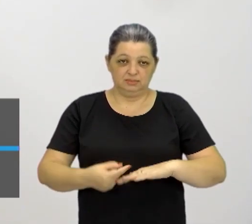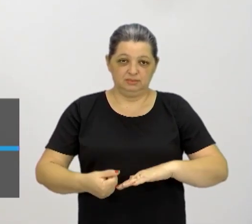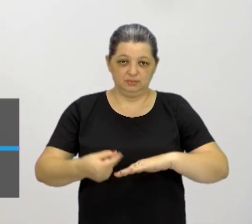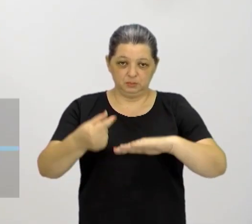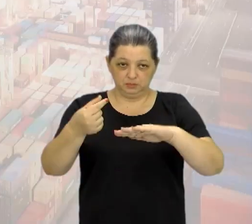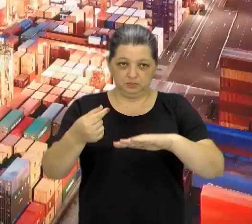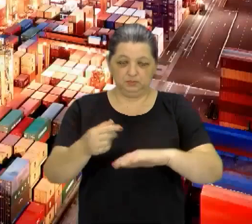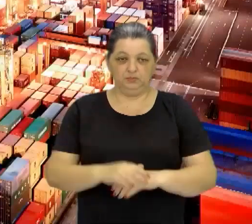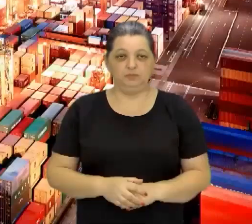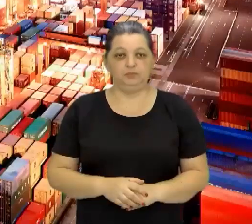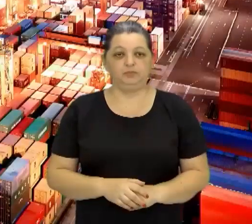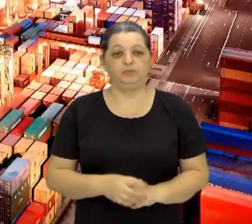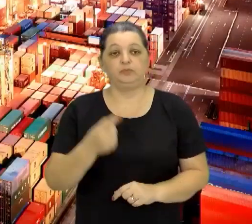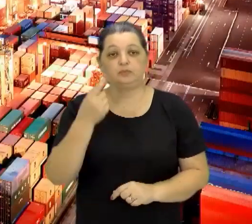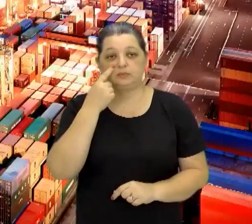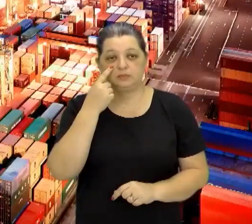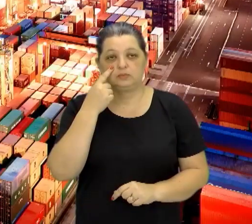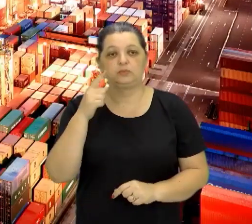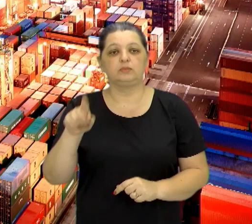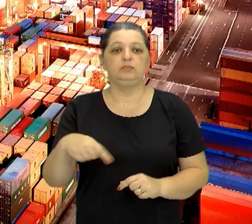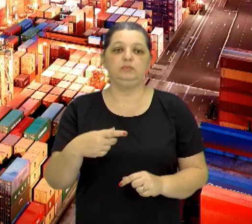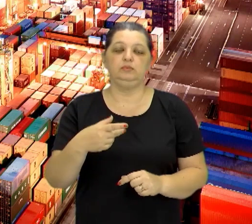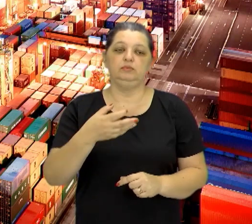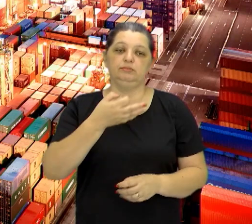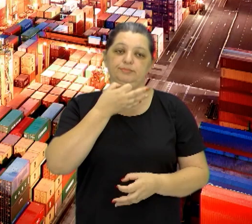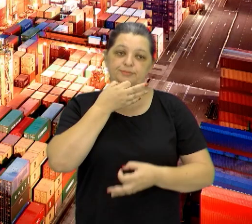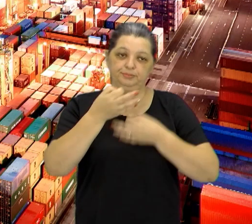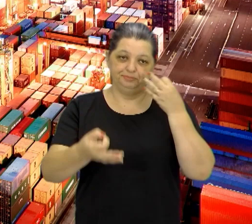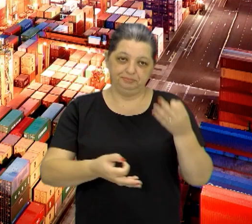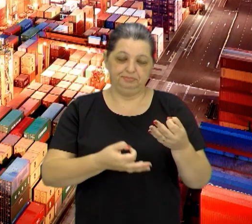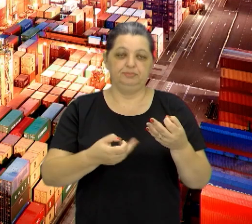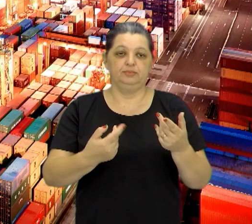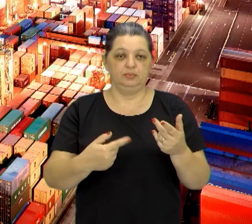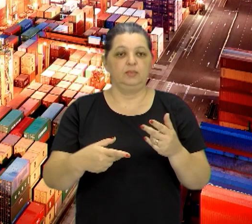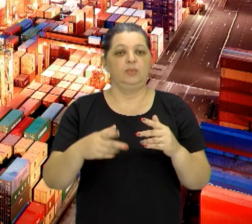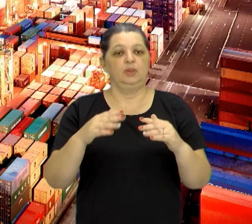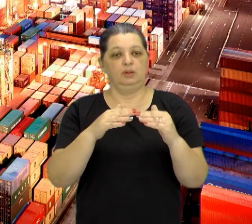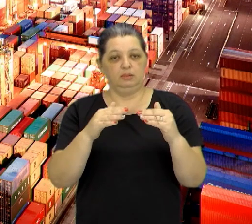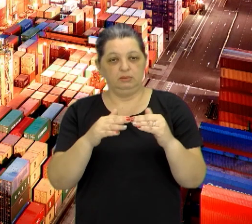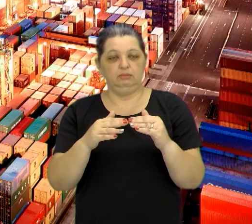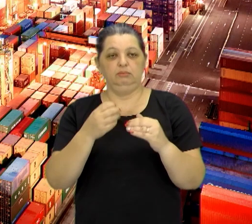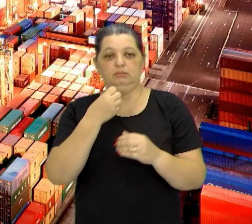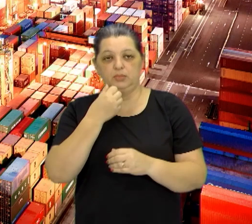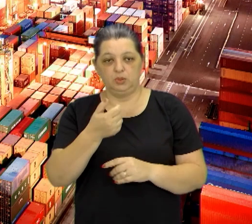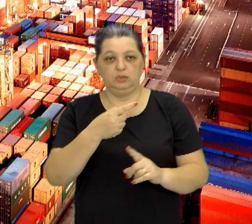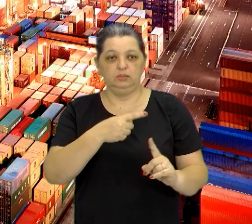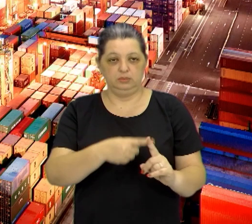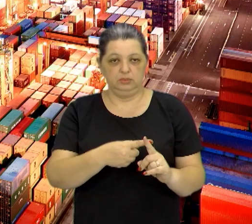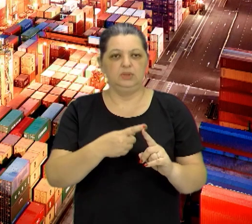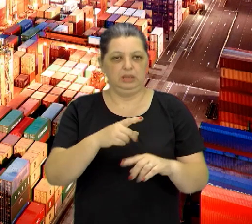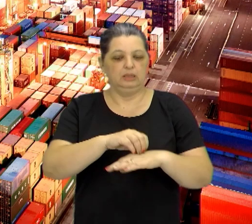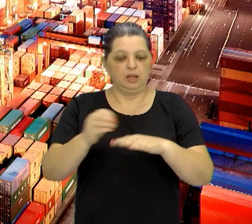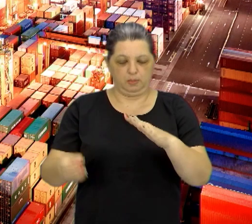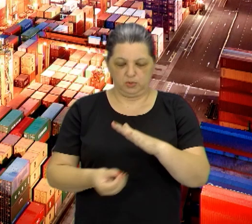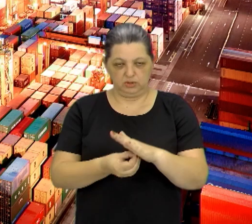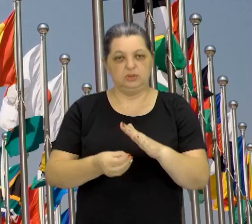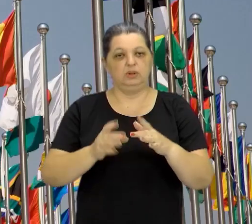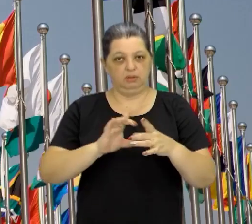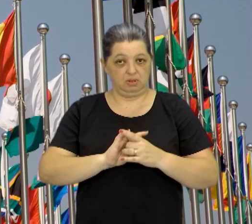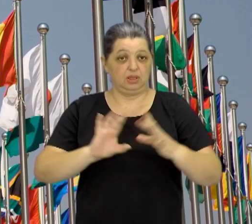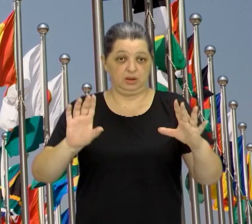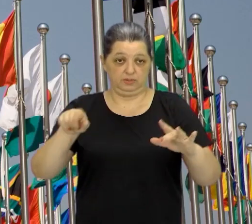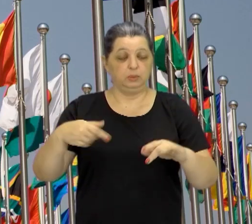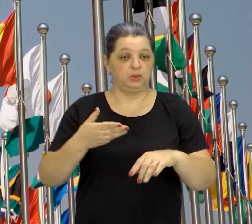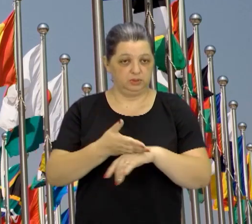olha lá na tela, alguns argumentos favoráveis, até vou deixar o material está completo lá no repositório.